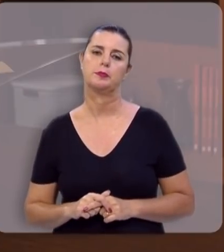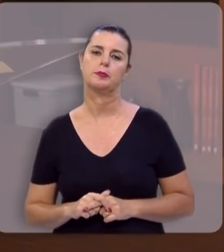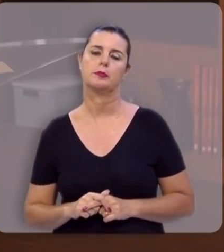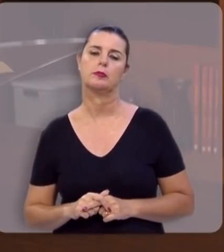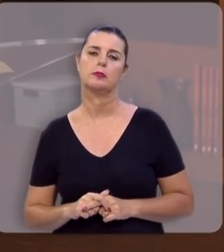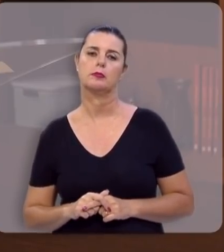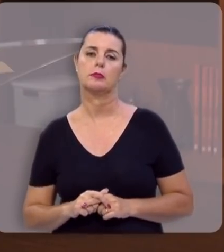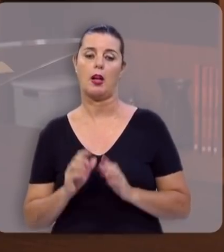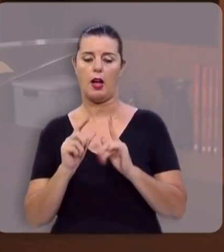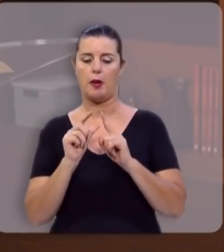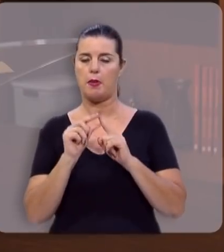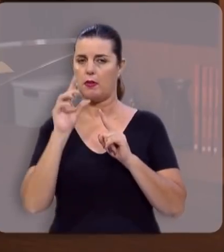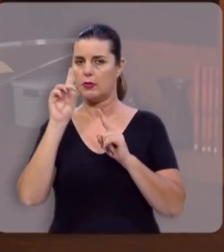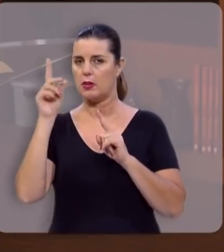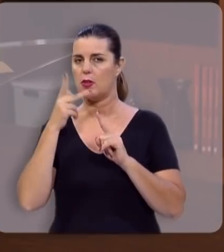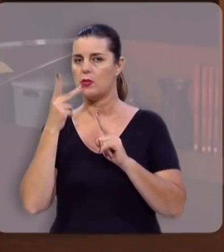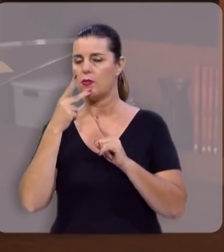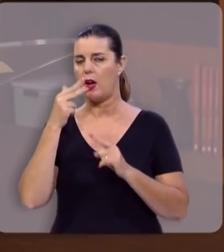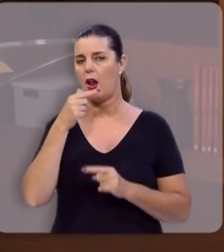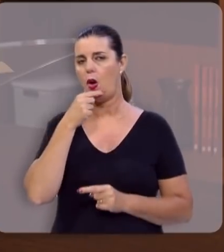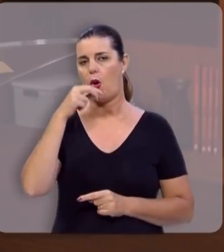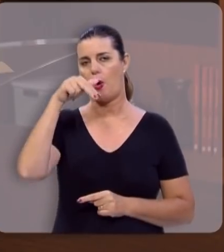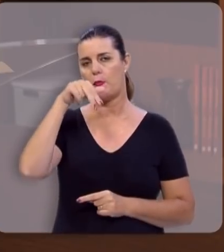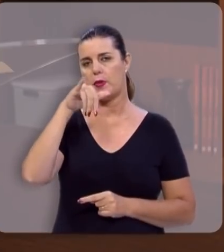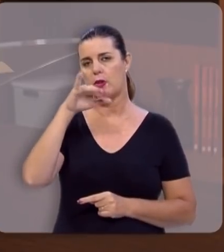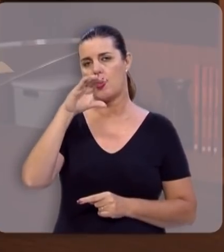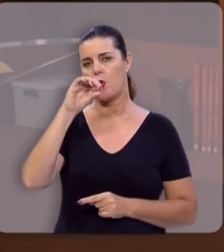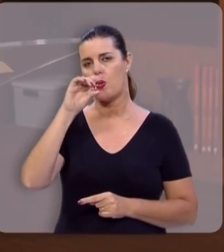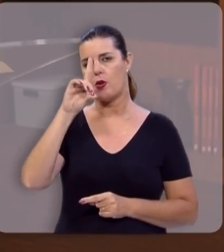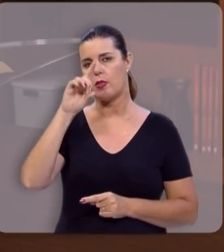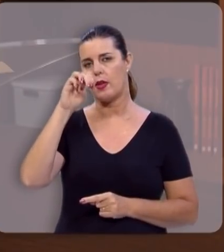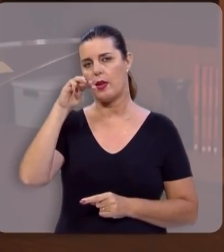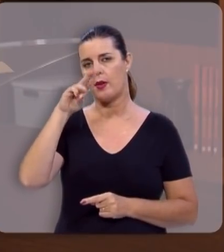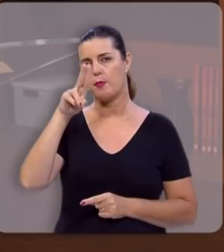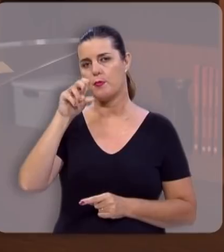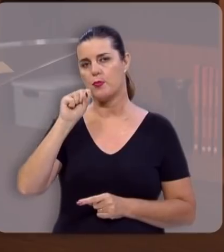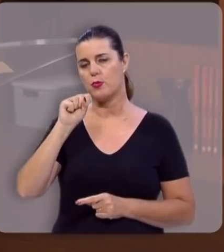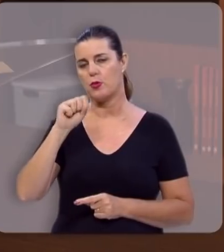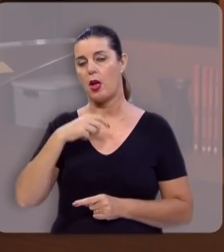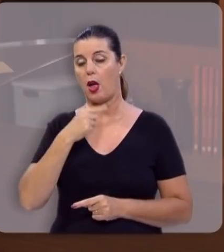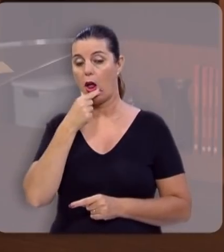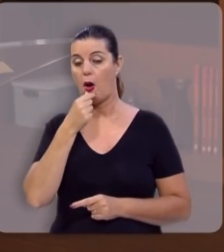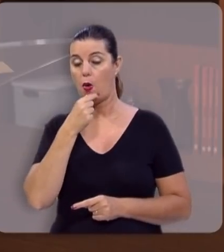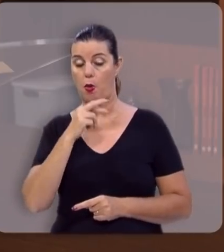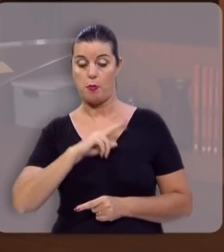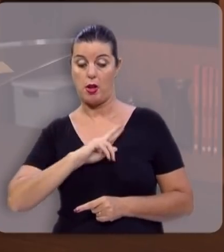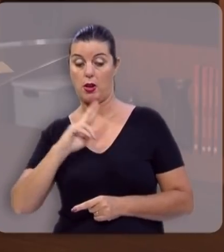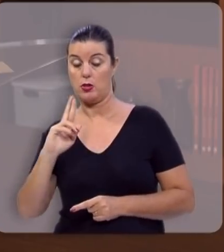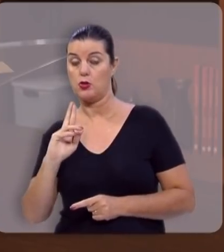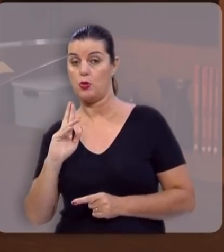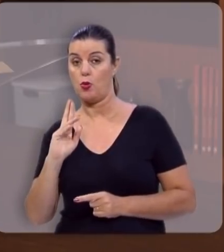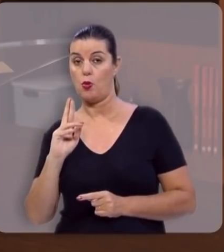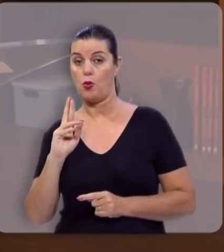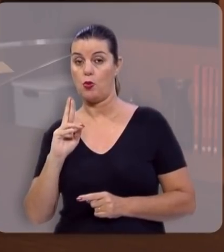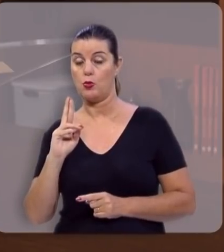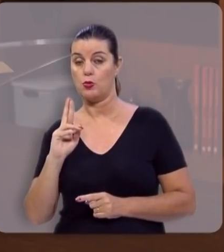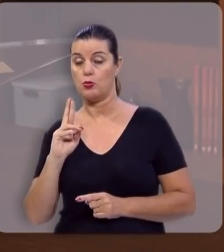A Bíblia fala de Nicodemos, que era um mestre em Israel. Ele era